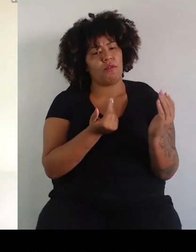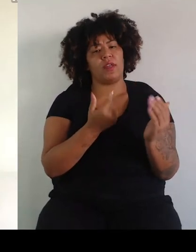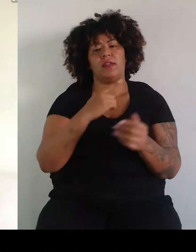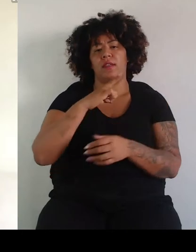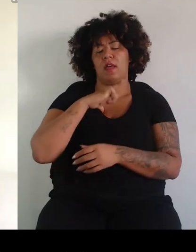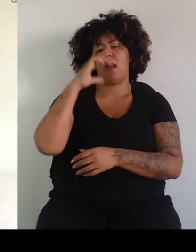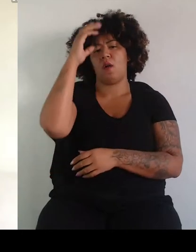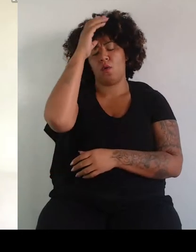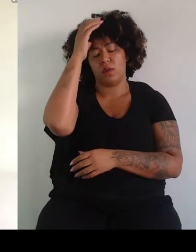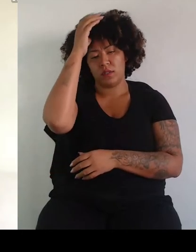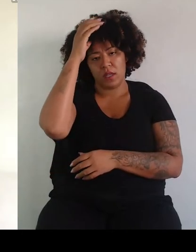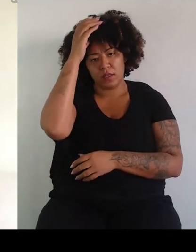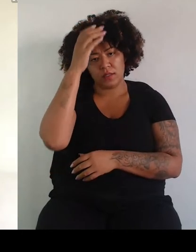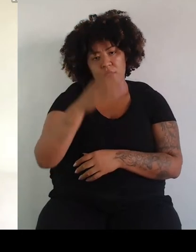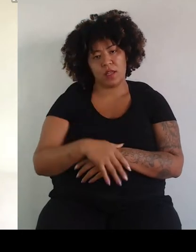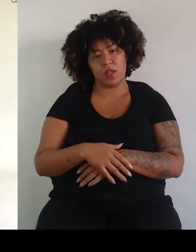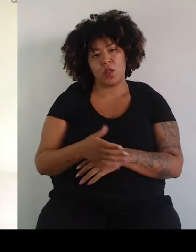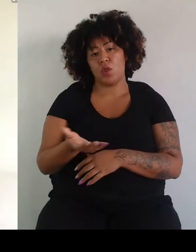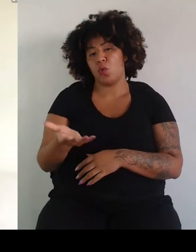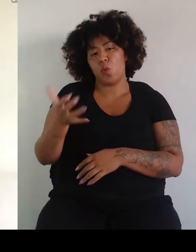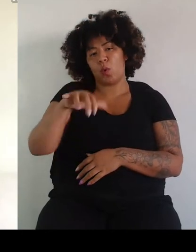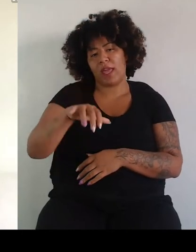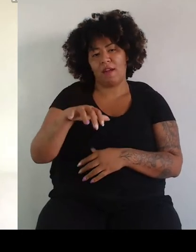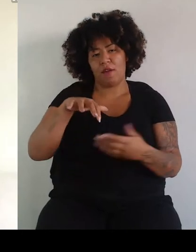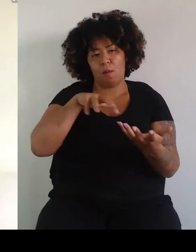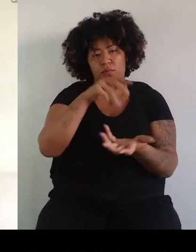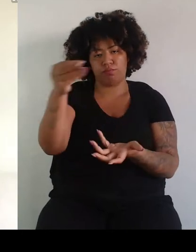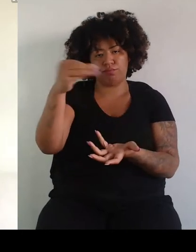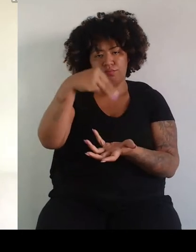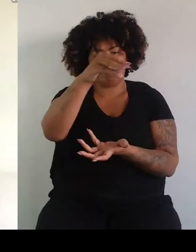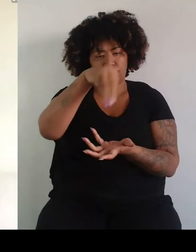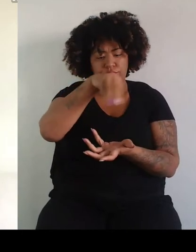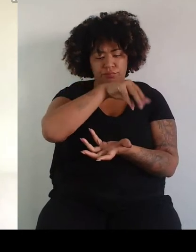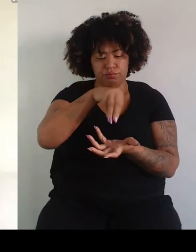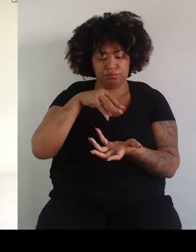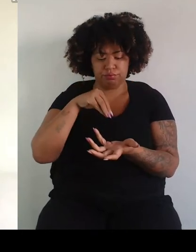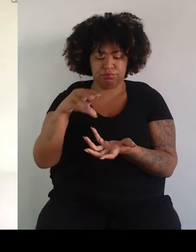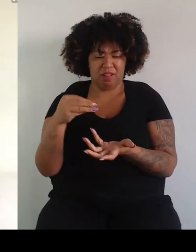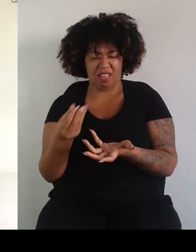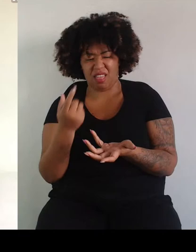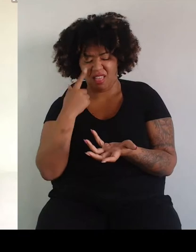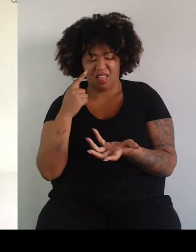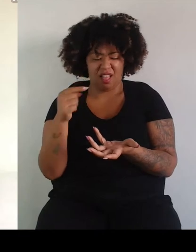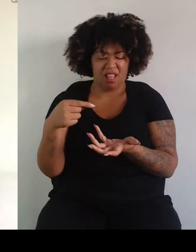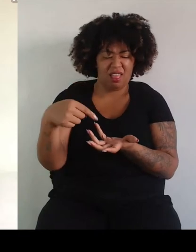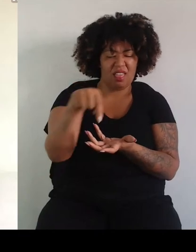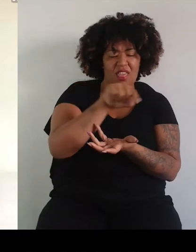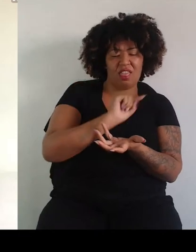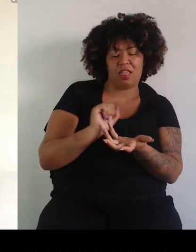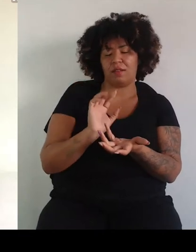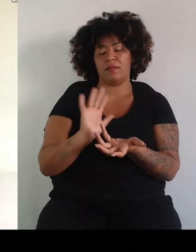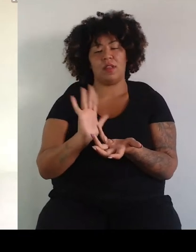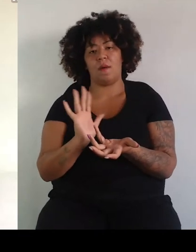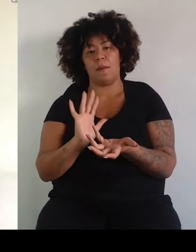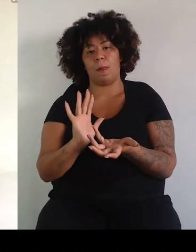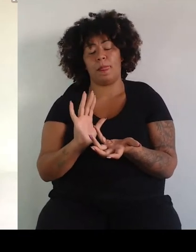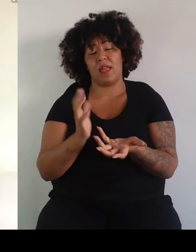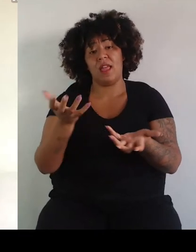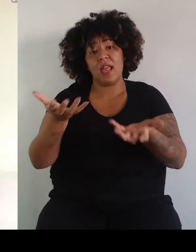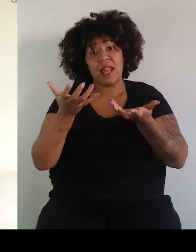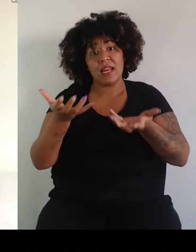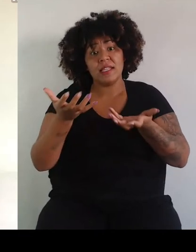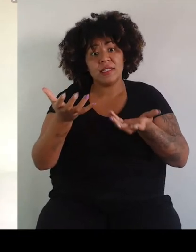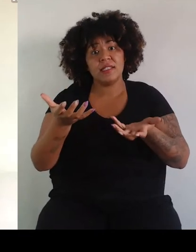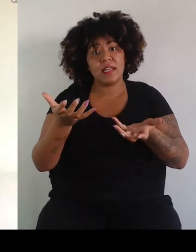querem ver o mundo enfeitado o bem lembrou renda eles querem ser como